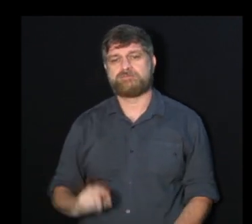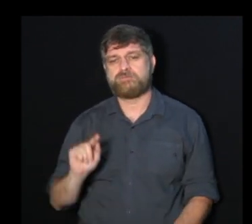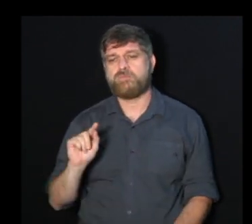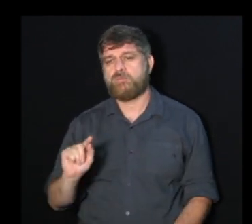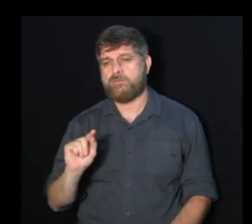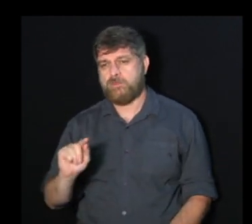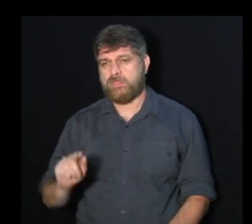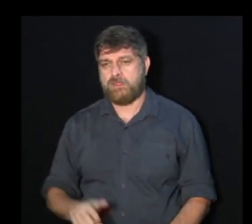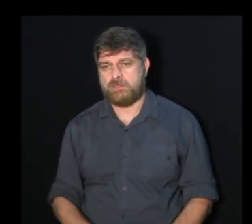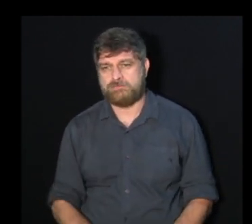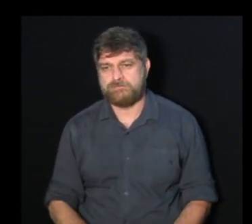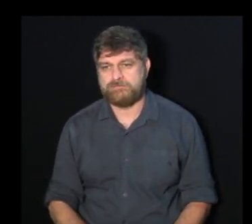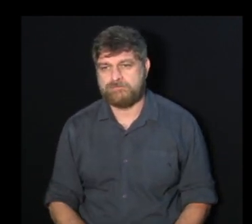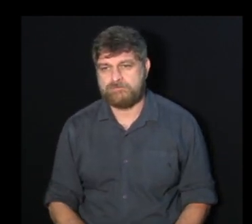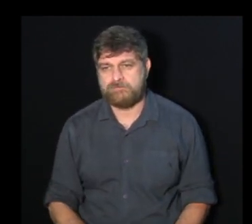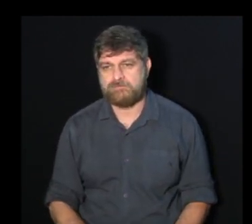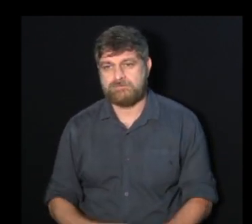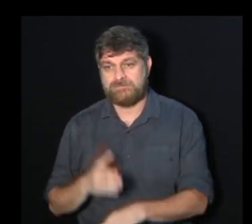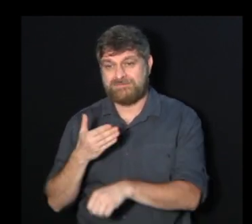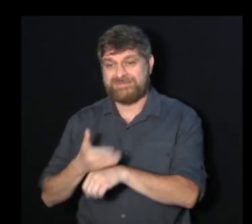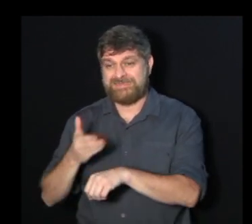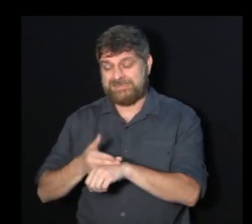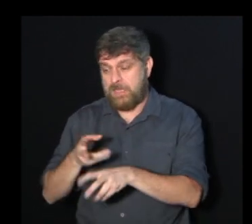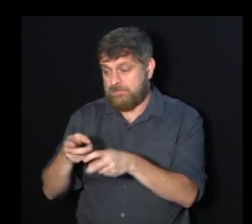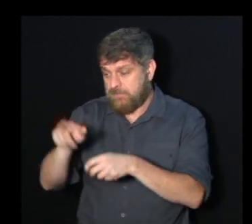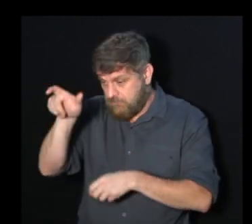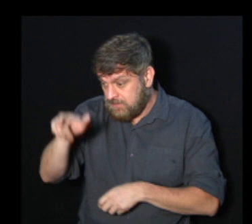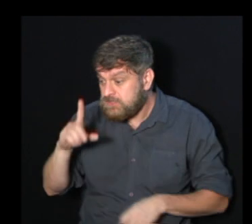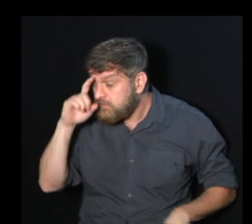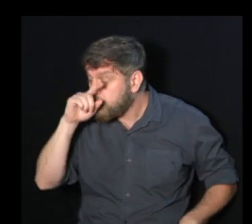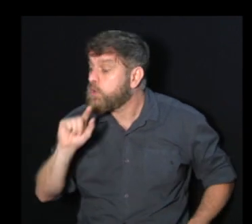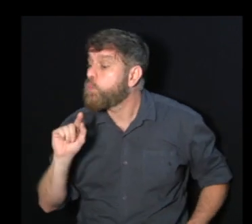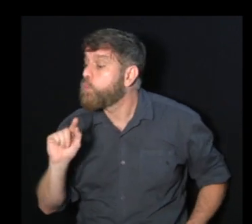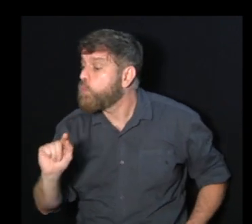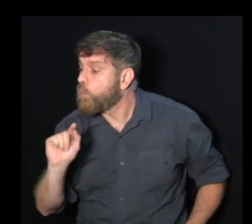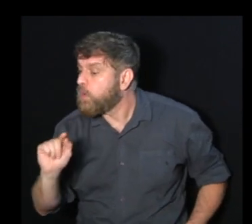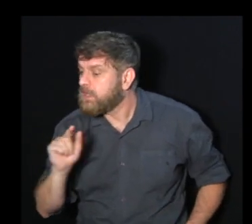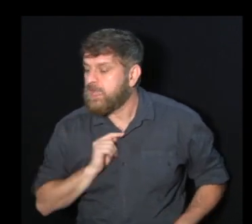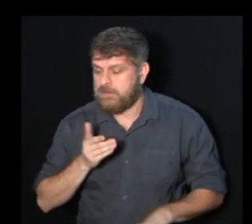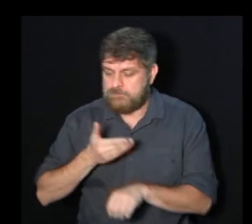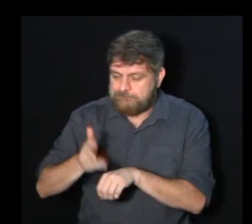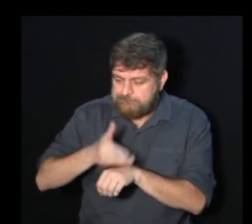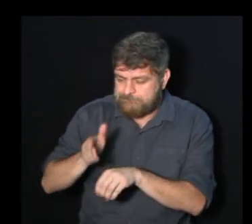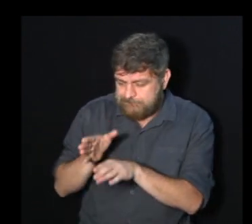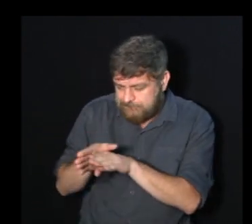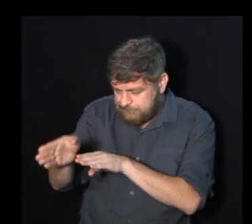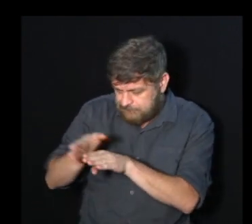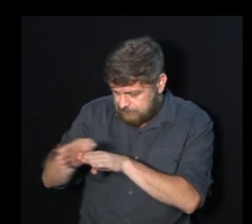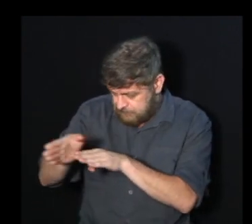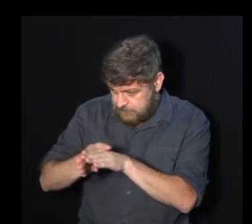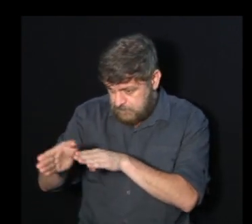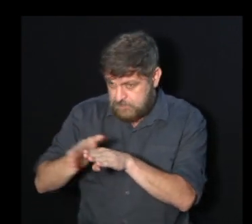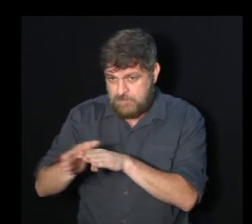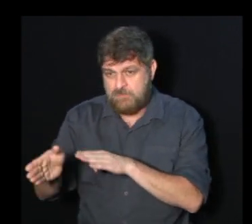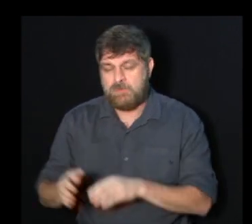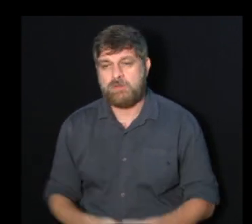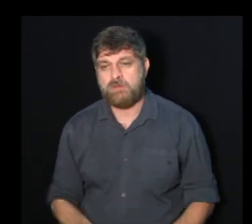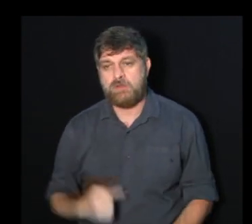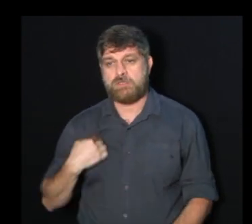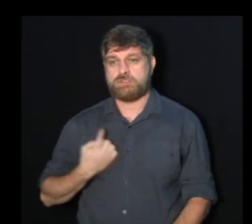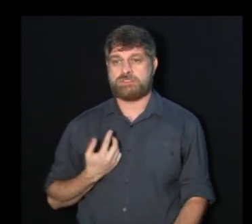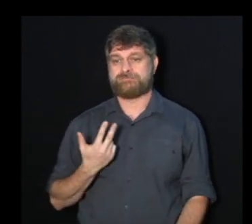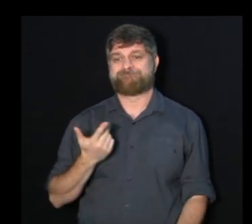que seria treinar a dificuldade do paciente, isso é essencial. Então, assim, a gente